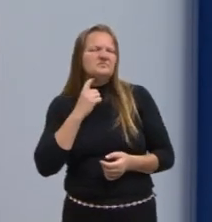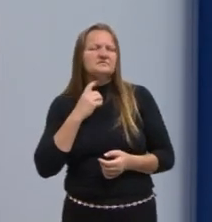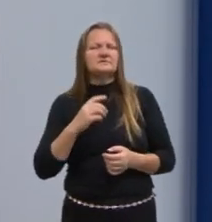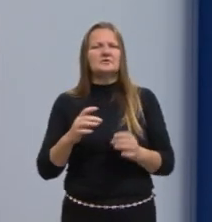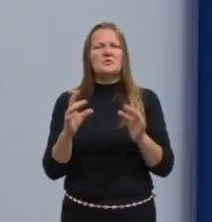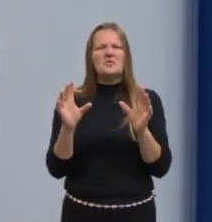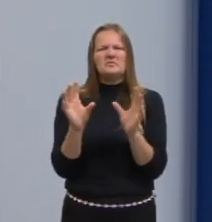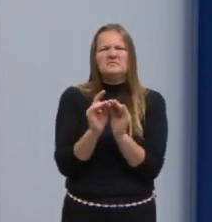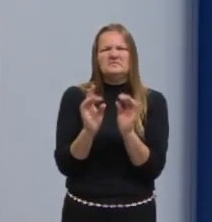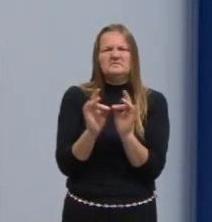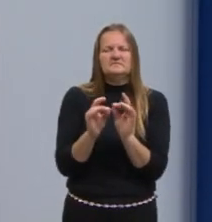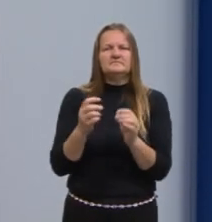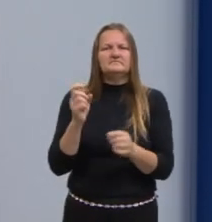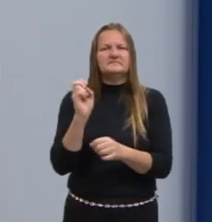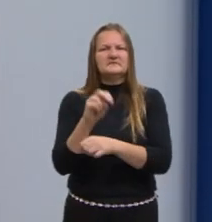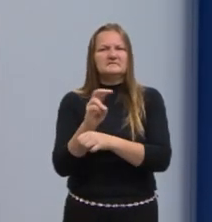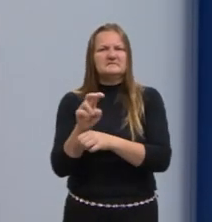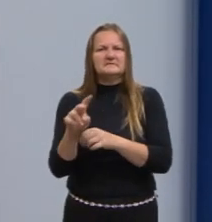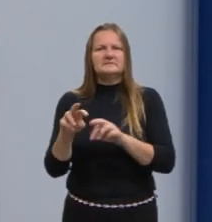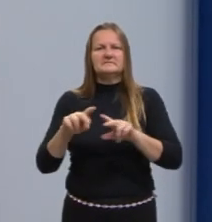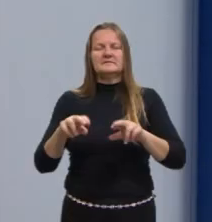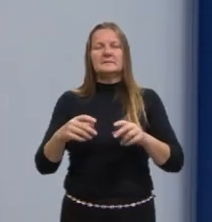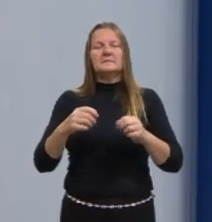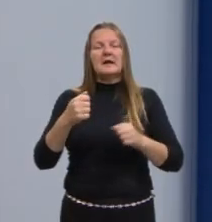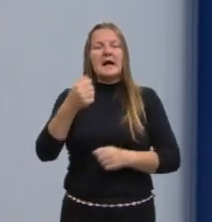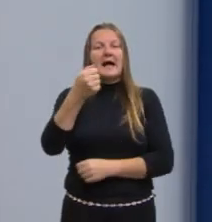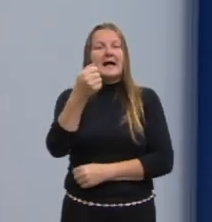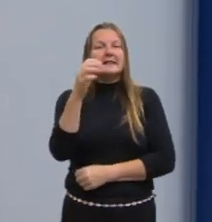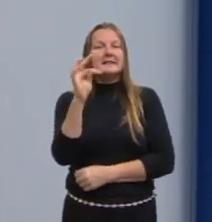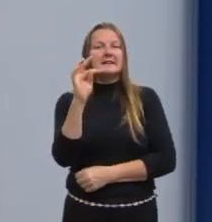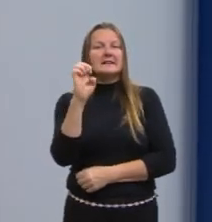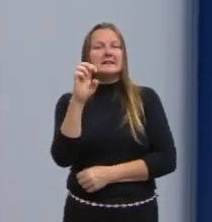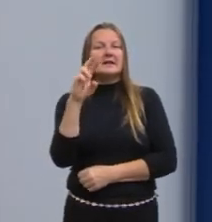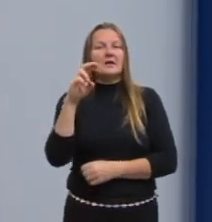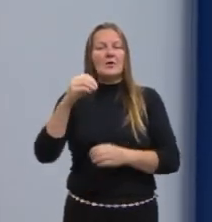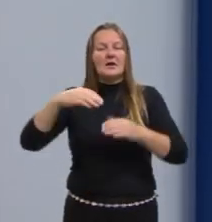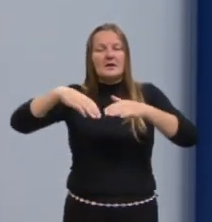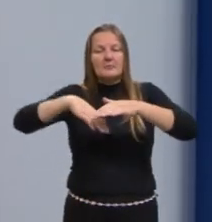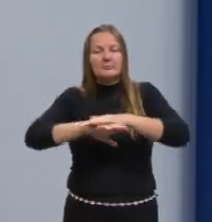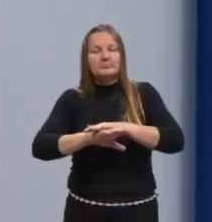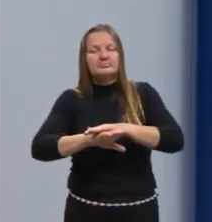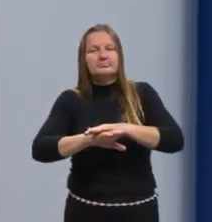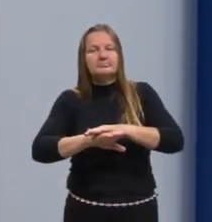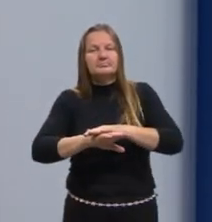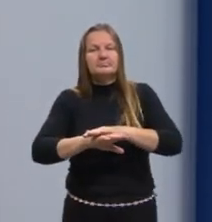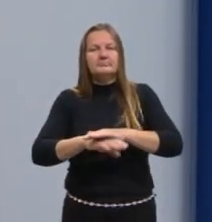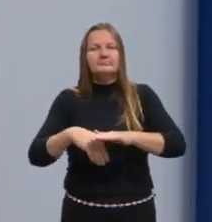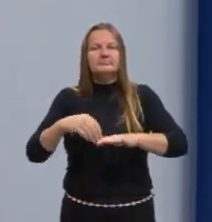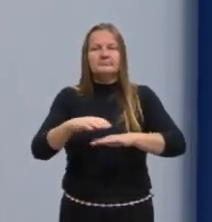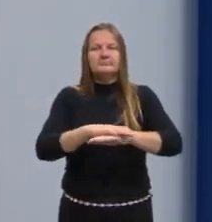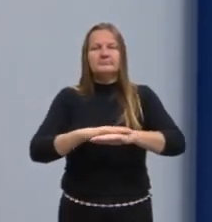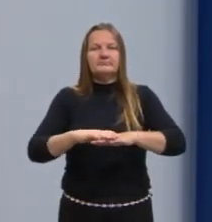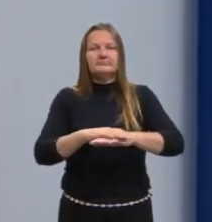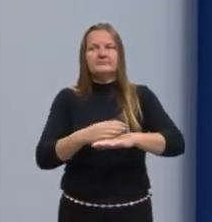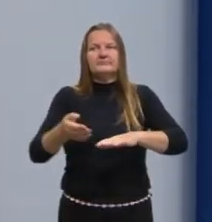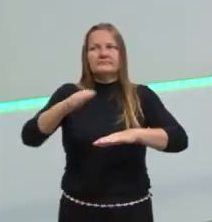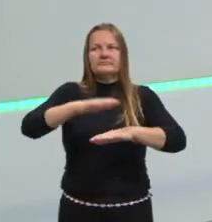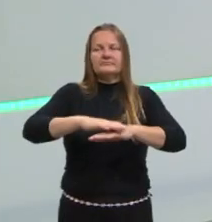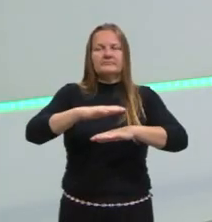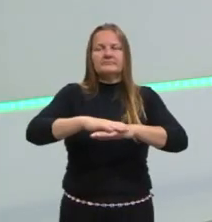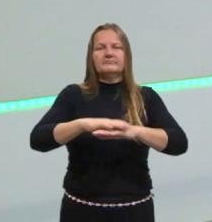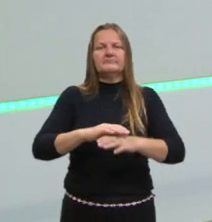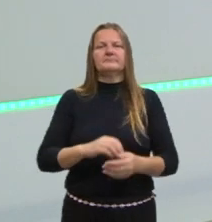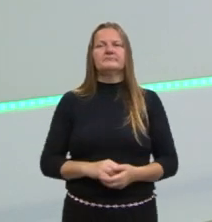contaminado ele tem que ir para um aterro sanitário e ele é enterrado né ele fica ali acumulando naquele problema